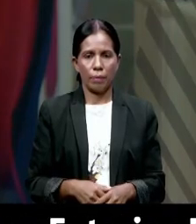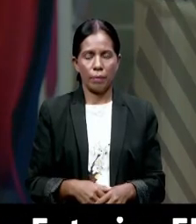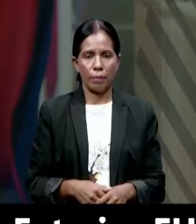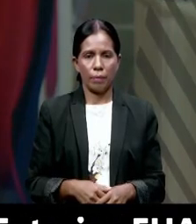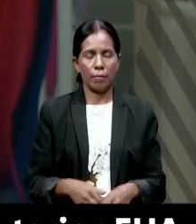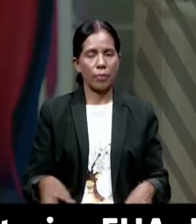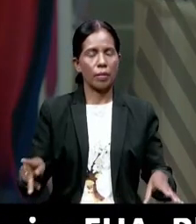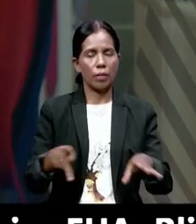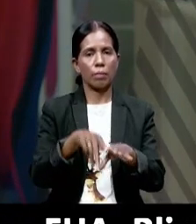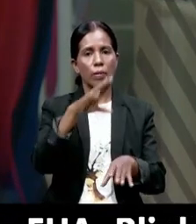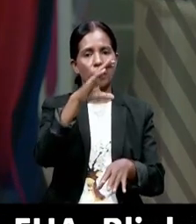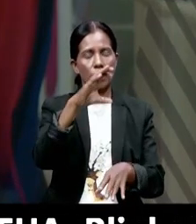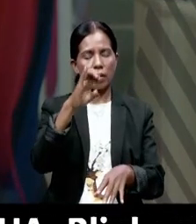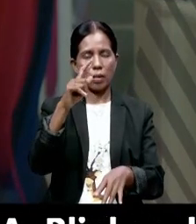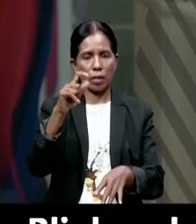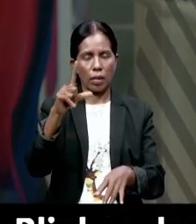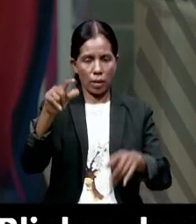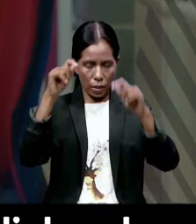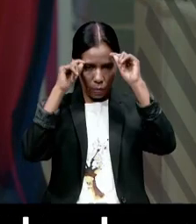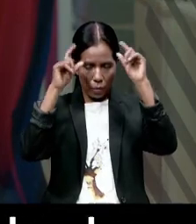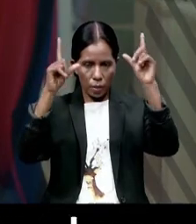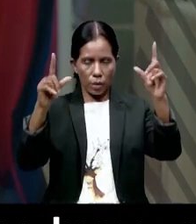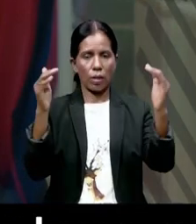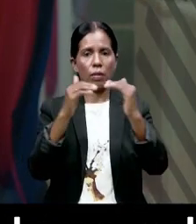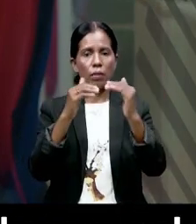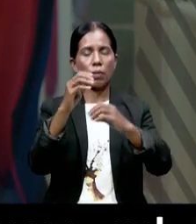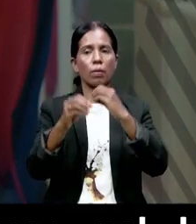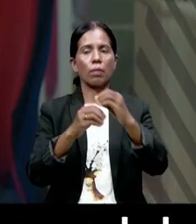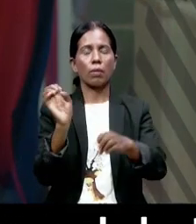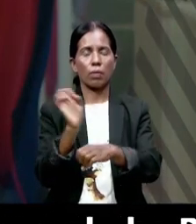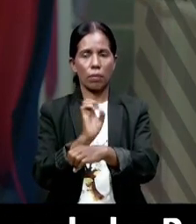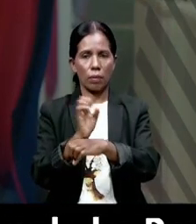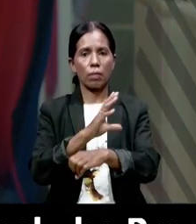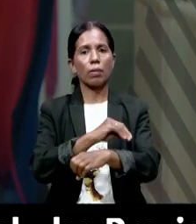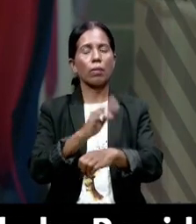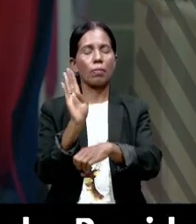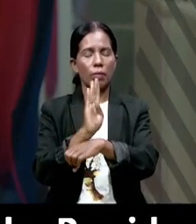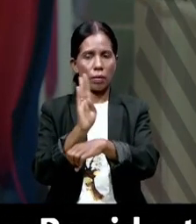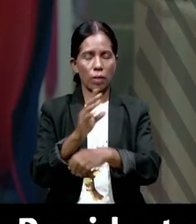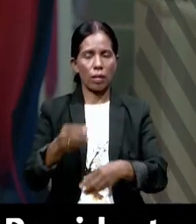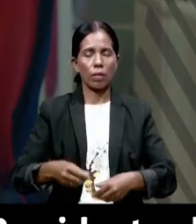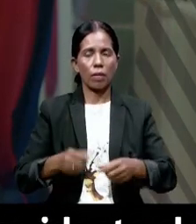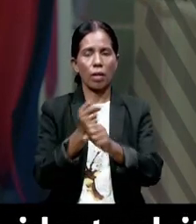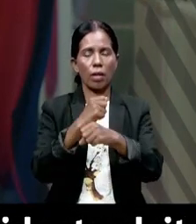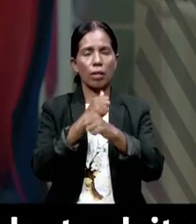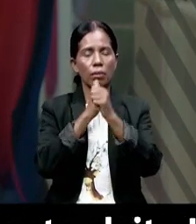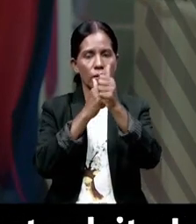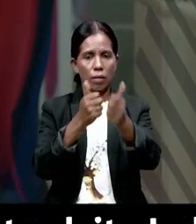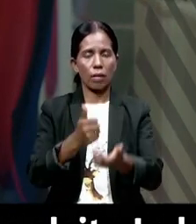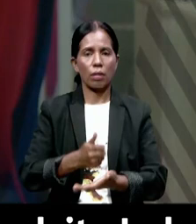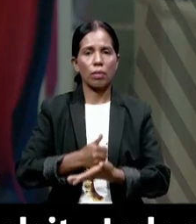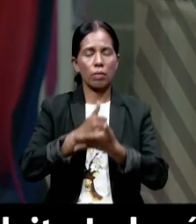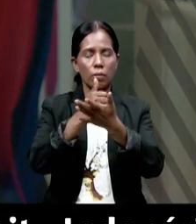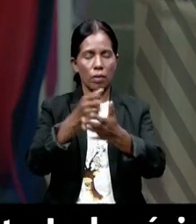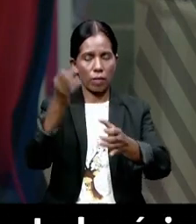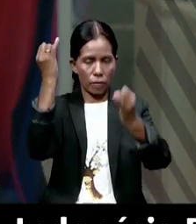Presenza Camera Comercio no Industria Timor-Leste e a Conferência Econômica no Negócio, a tua advocacia no facilita informação